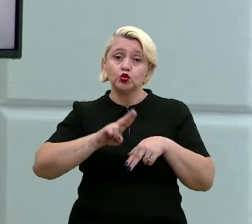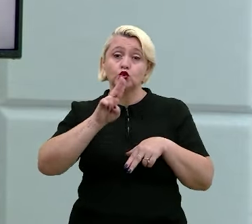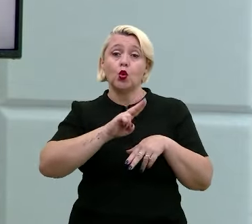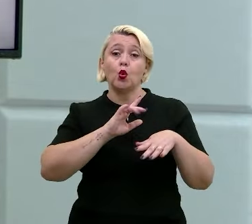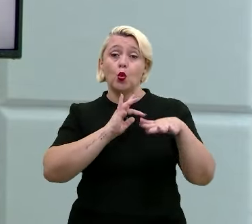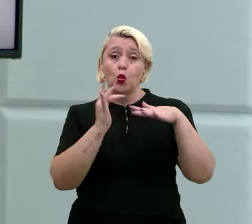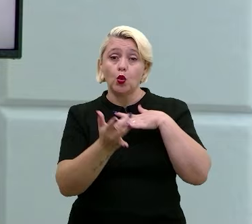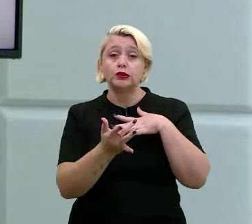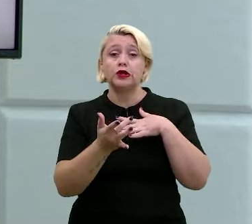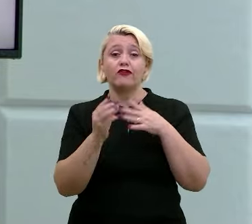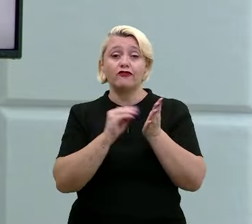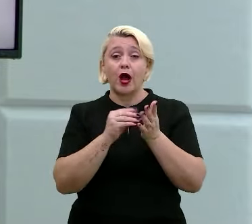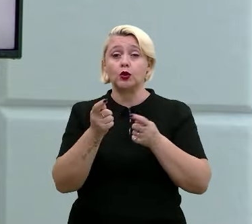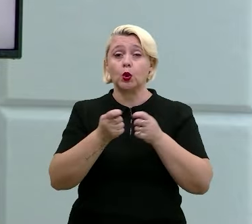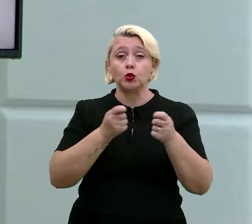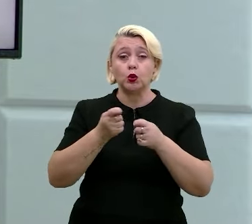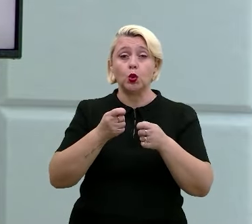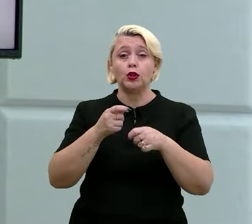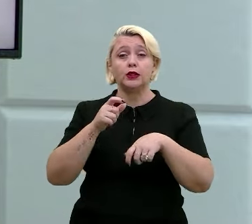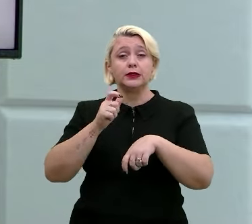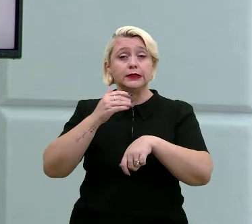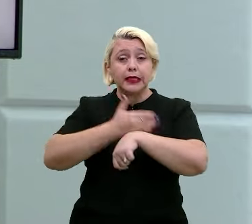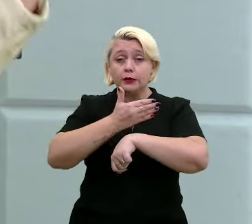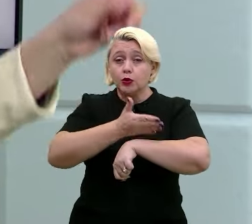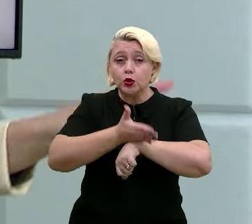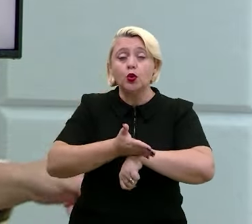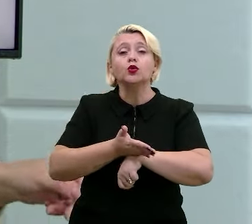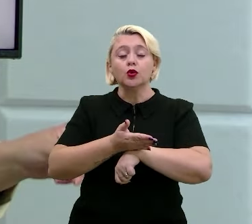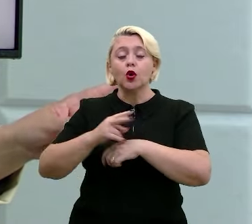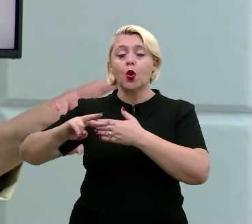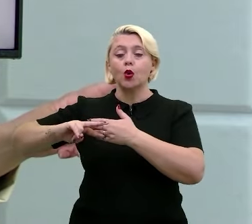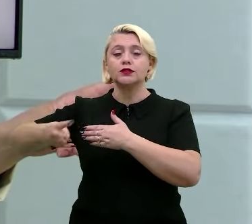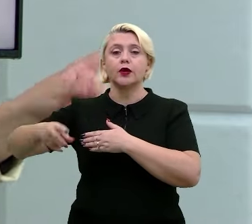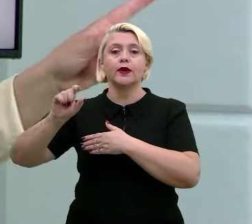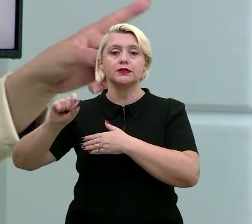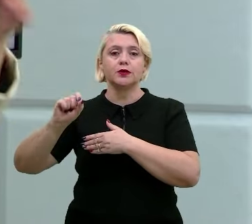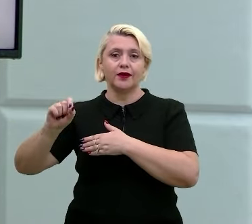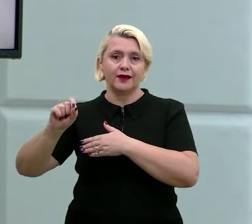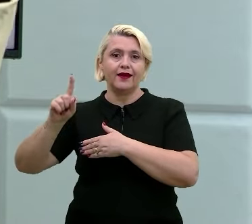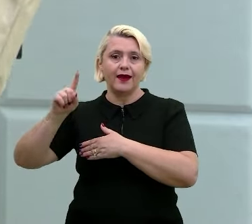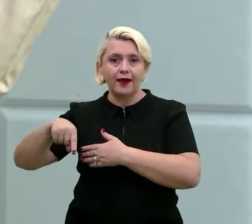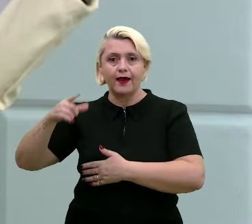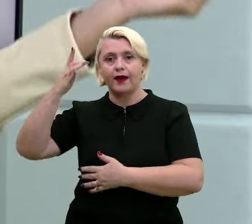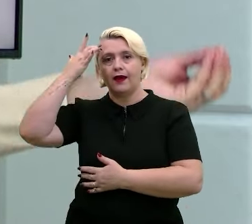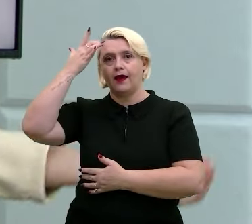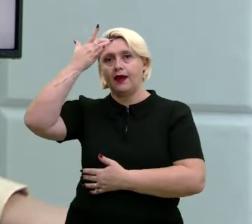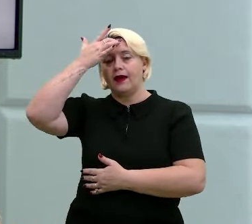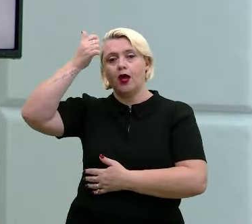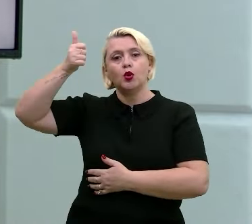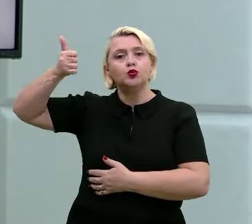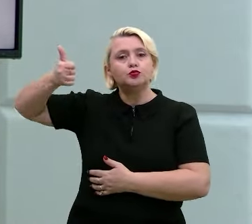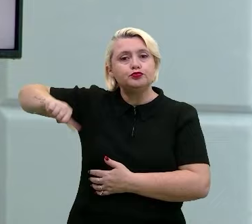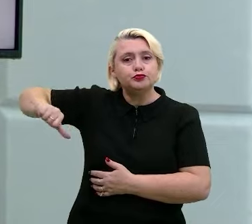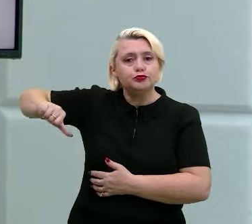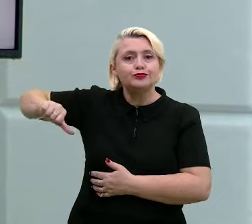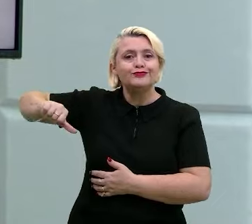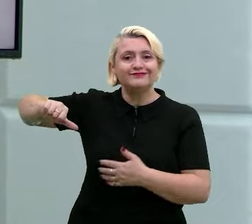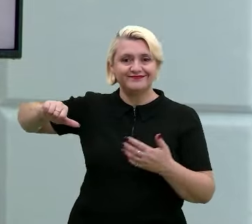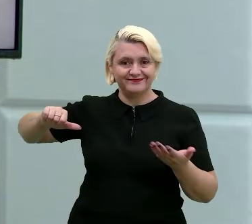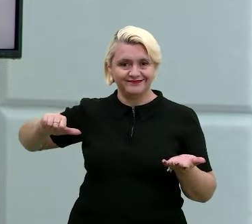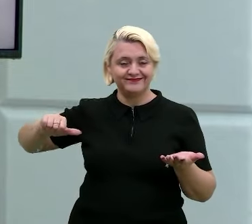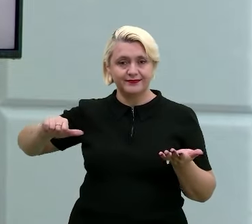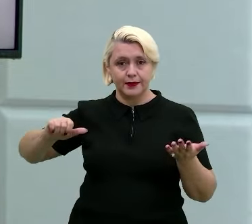modo descontrolado, excessivo. E a consequência, né? O que acontece? O que vem como resultado?